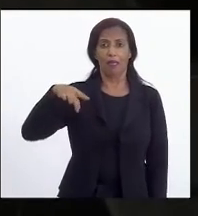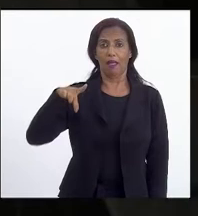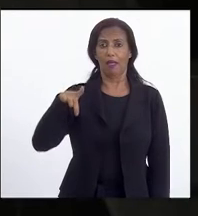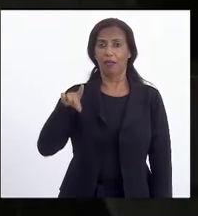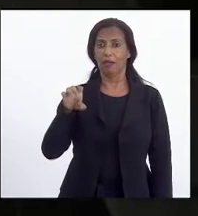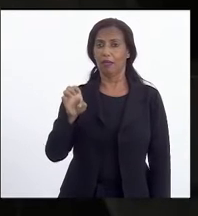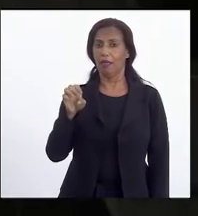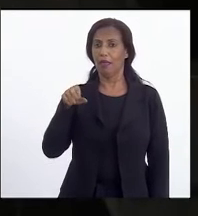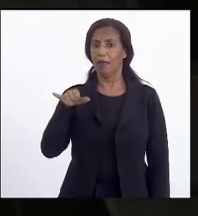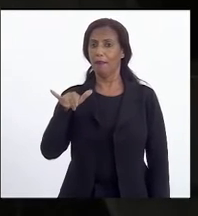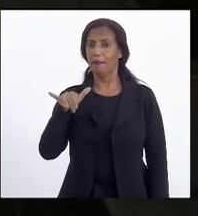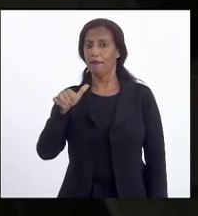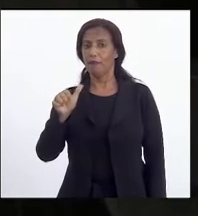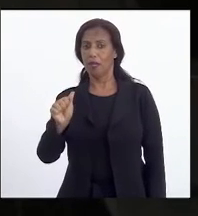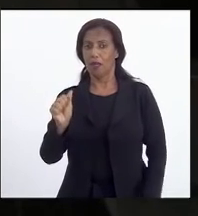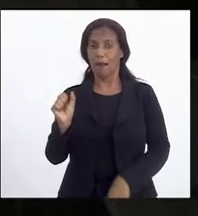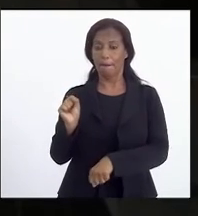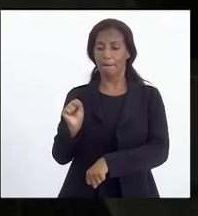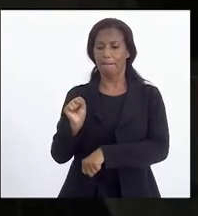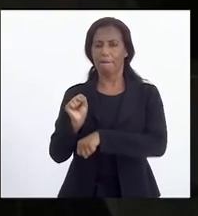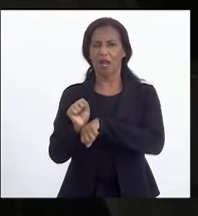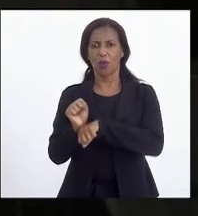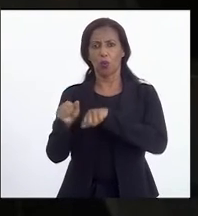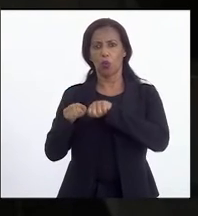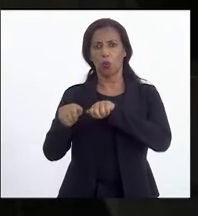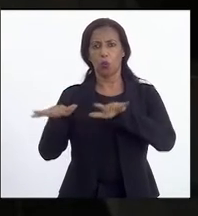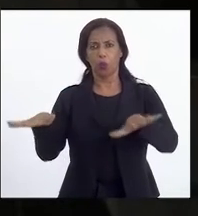e não mais fosse pandemia